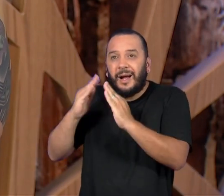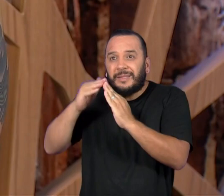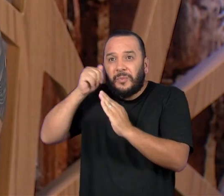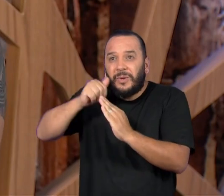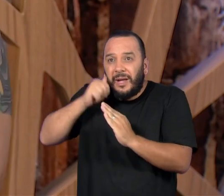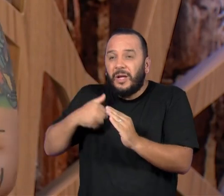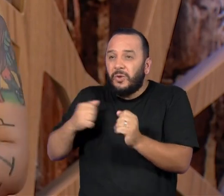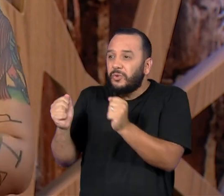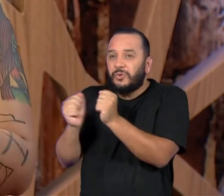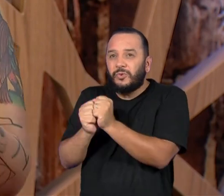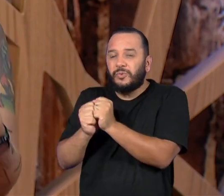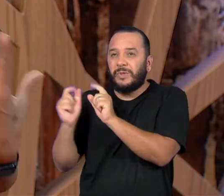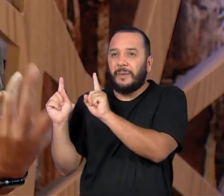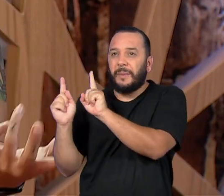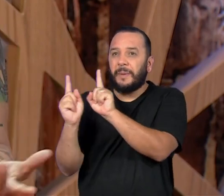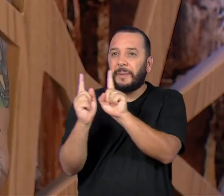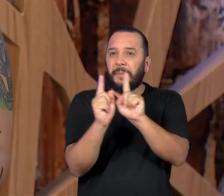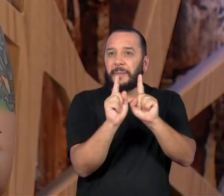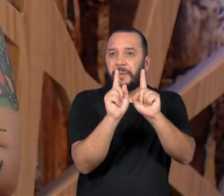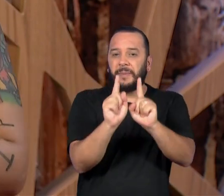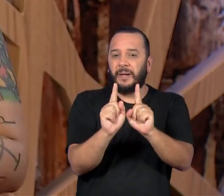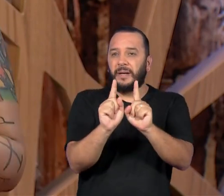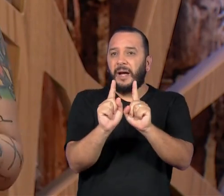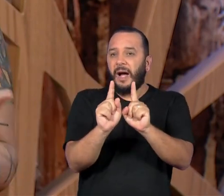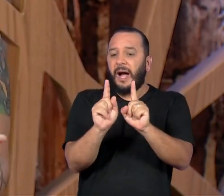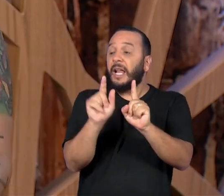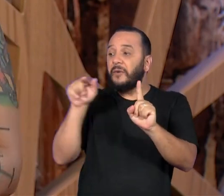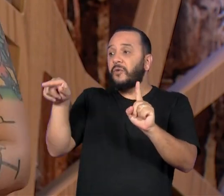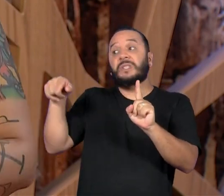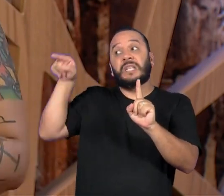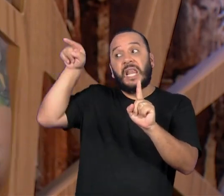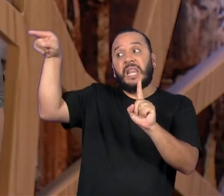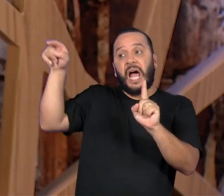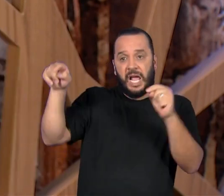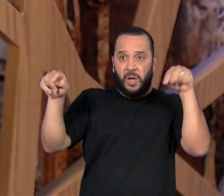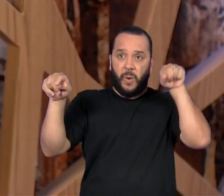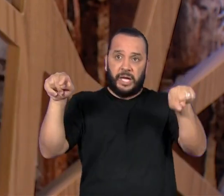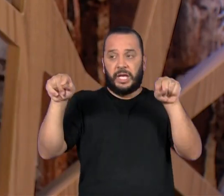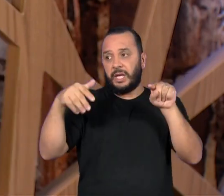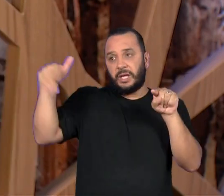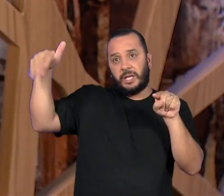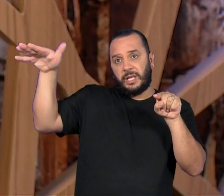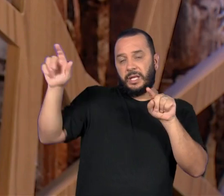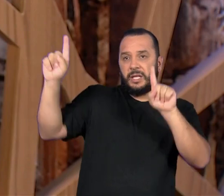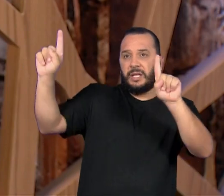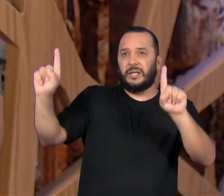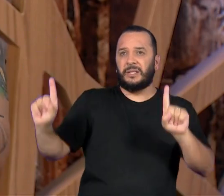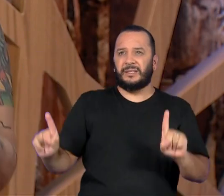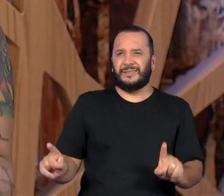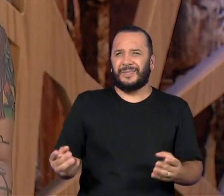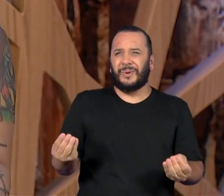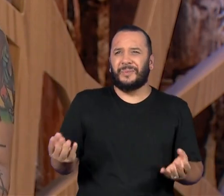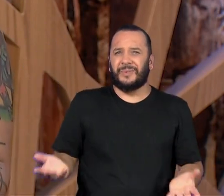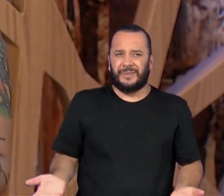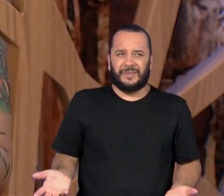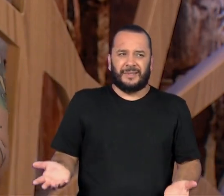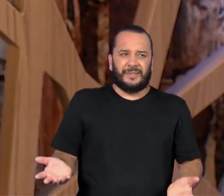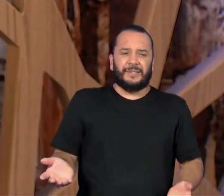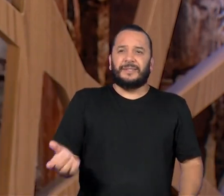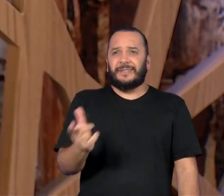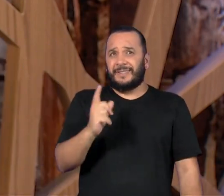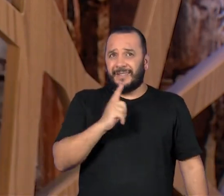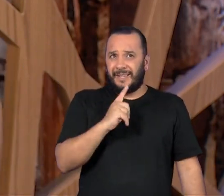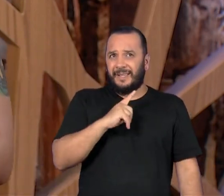vezes a pessoa, embora ela se mostre progressista, a pessoa jovem, e você pensa que ela tem um pensamento diferente, ela foi criada nessa estrutura e